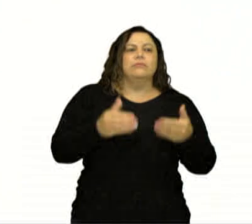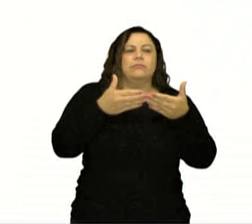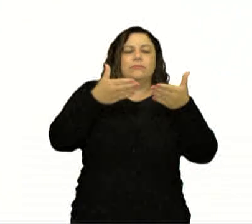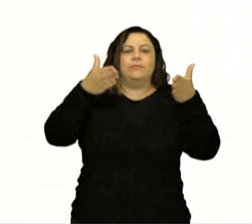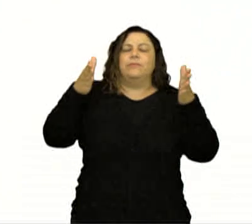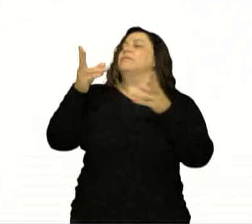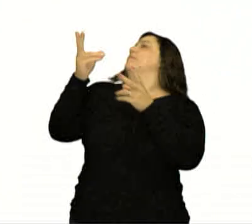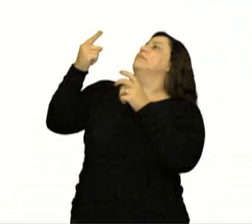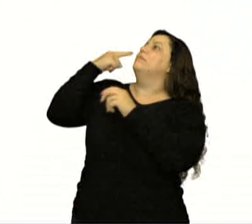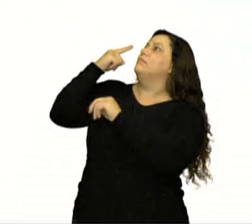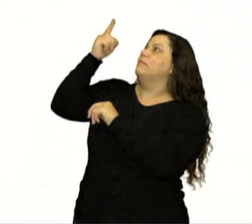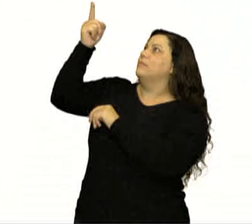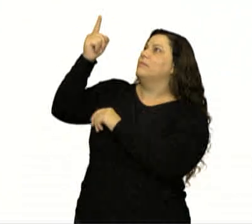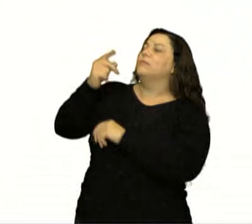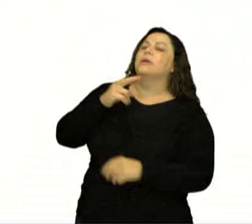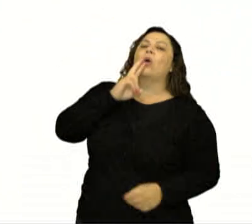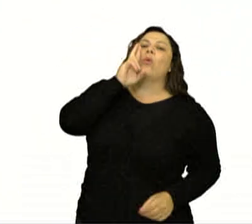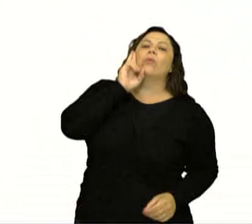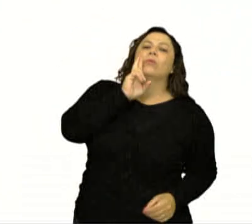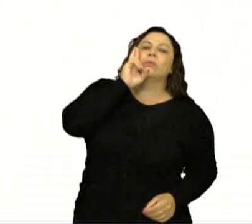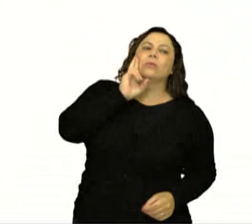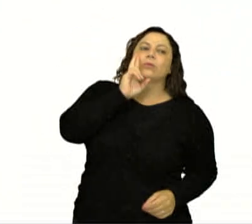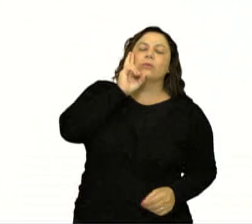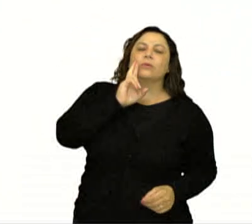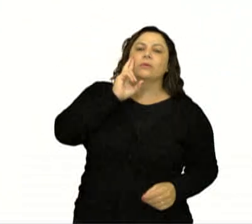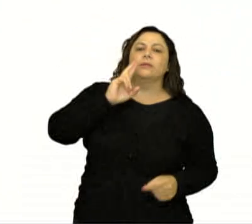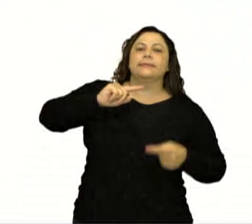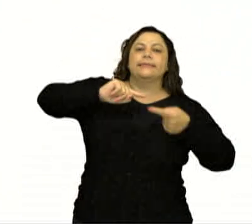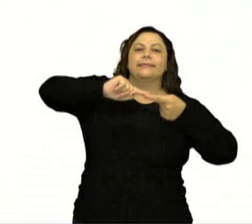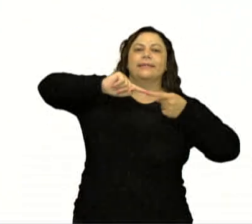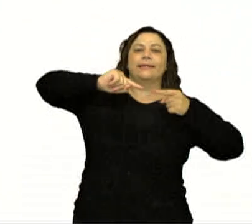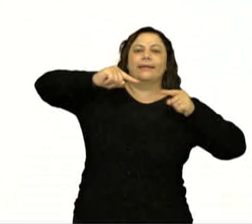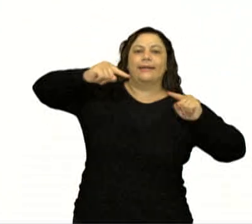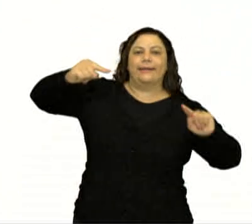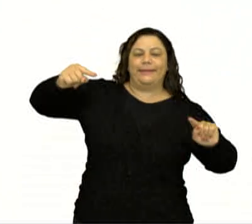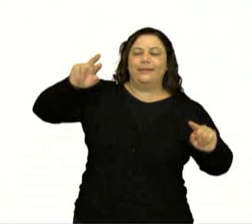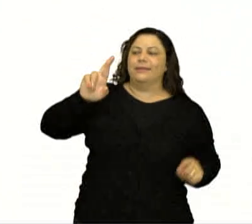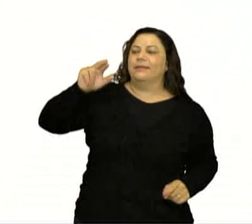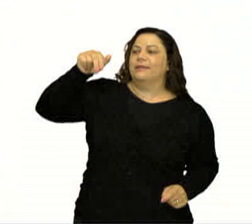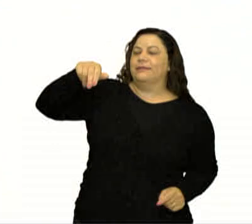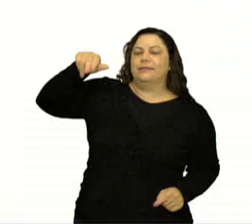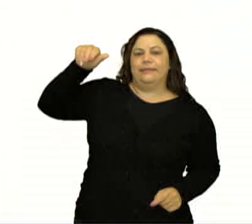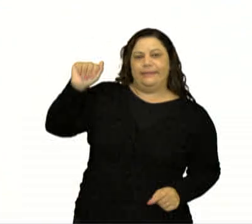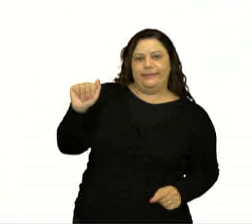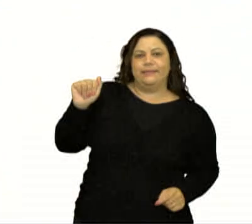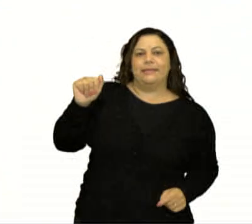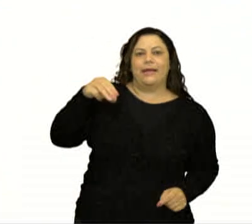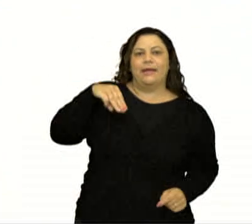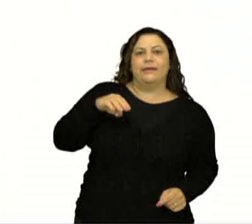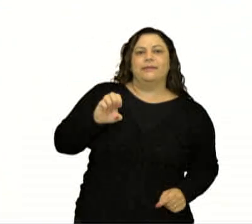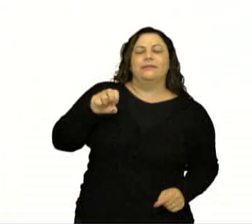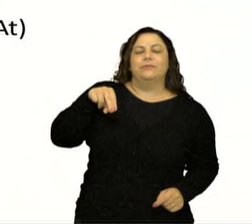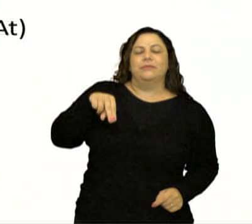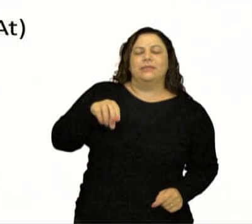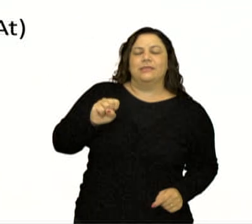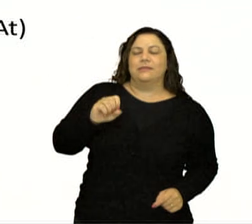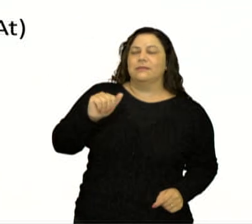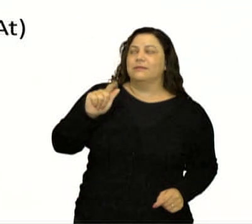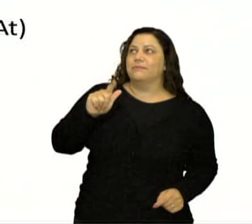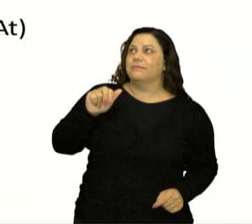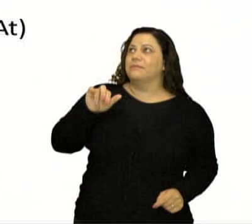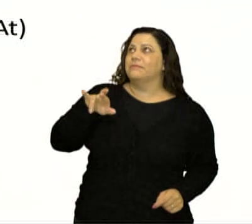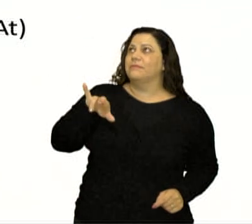e a produção em rosa aqui, ó, do RNA mensageiro. Lembrando que esse RNA mensageiro depois vai até o citoplasma,